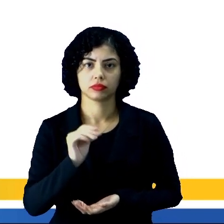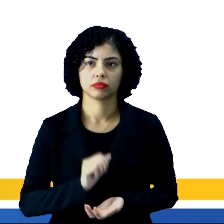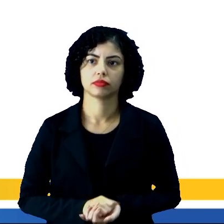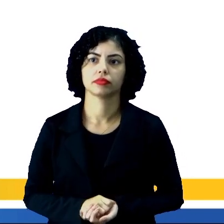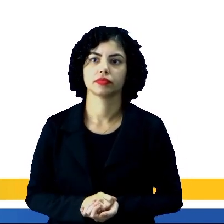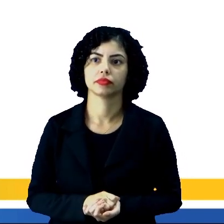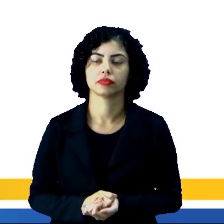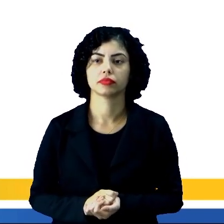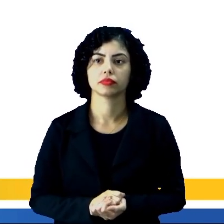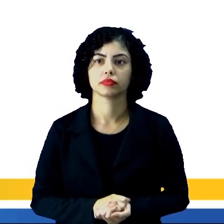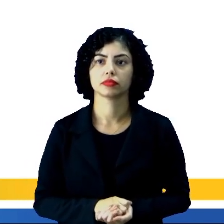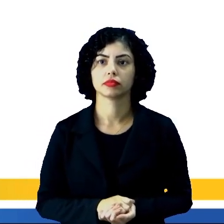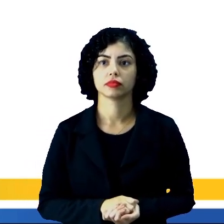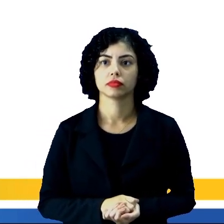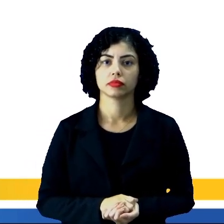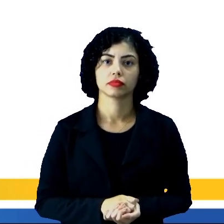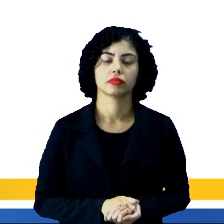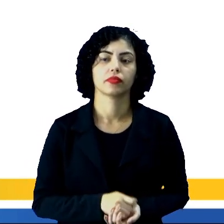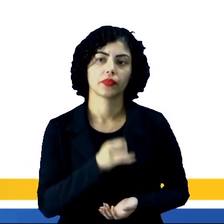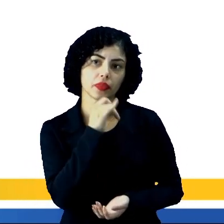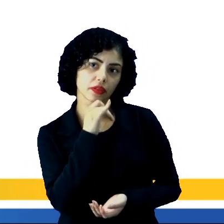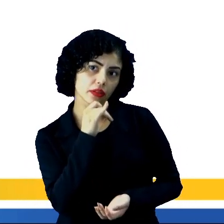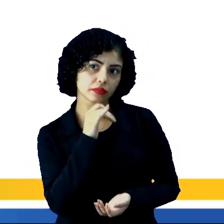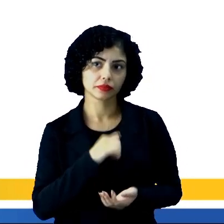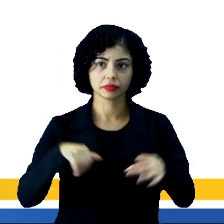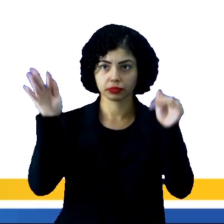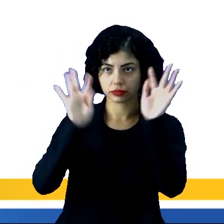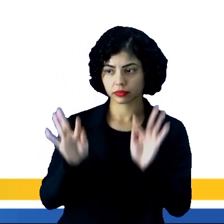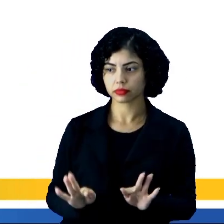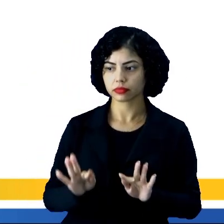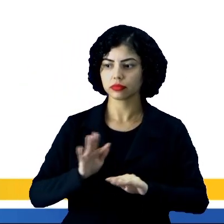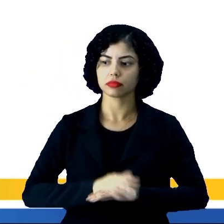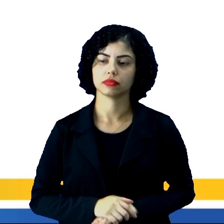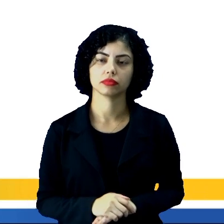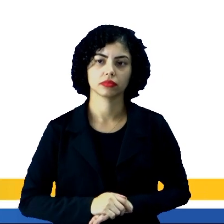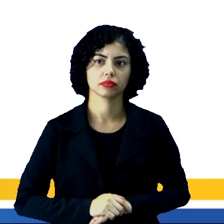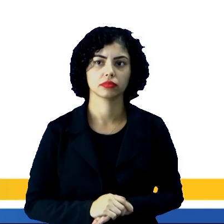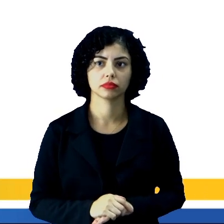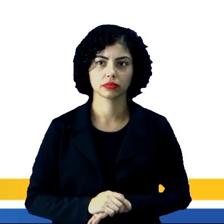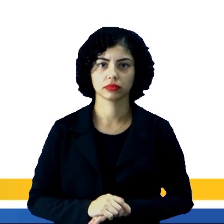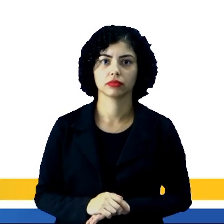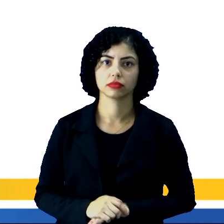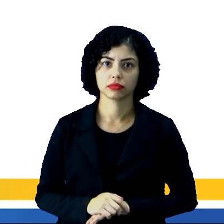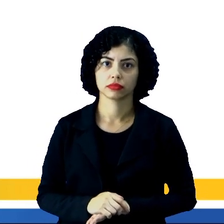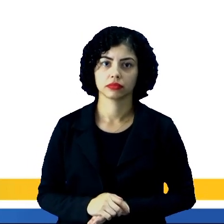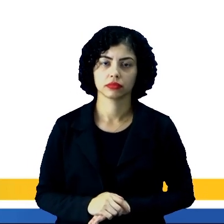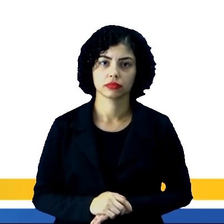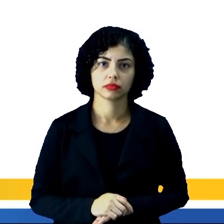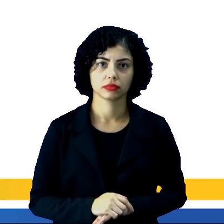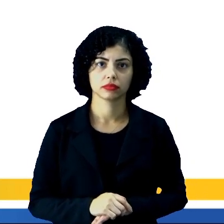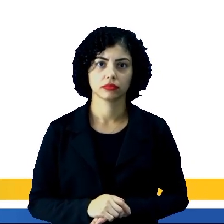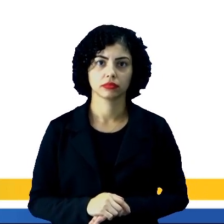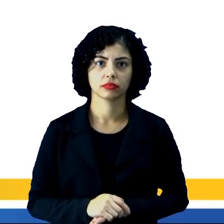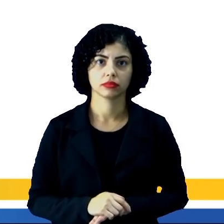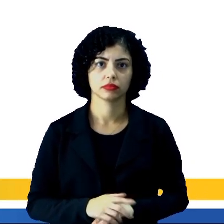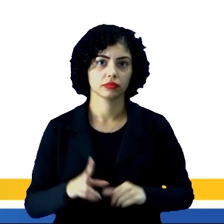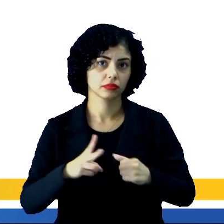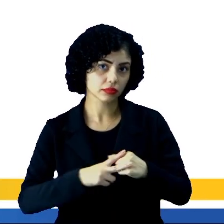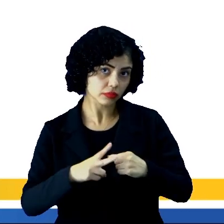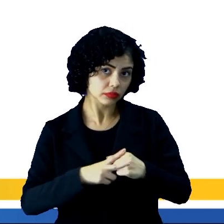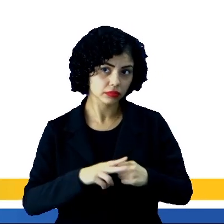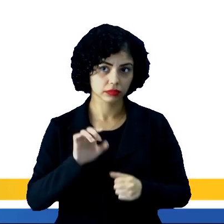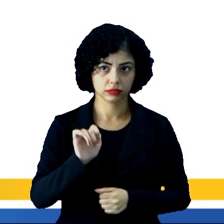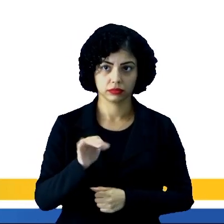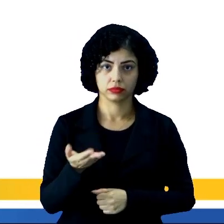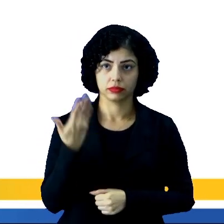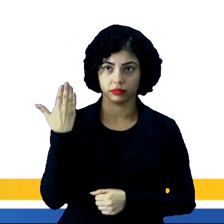sujeito exemplo ele estavam feliz aí né o verbo